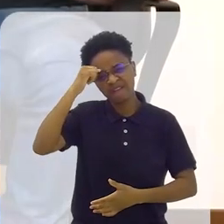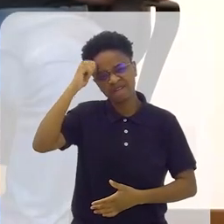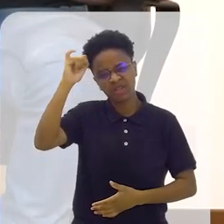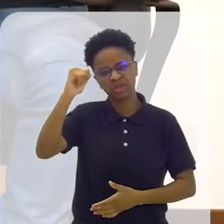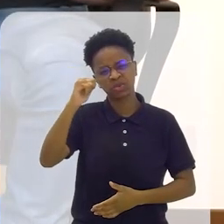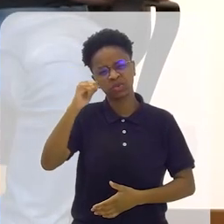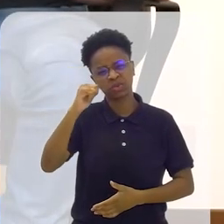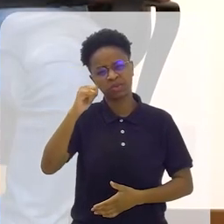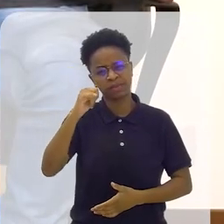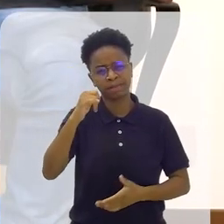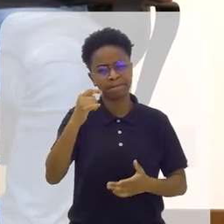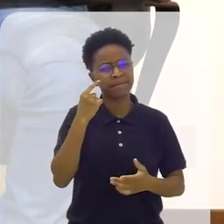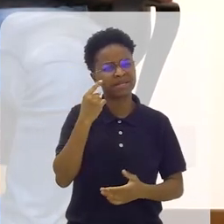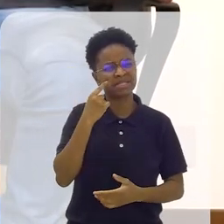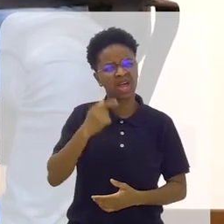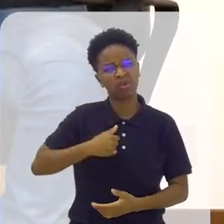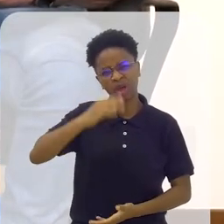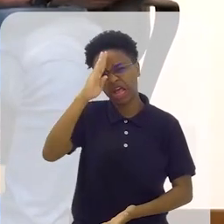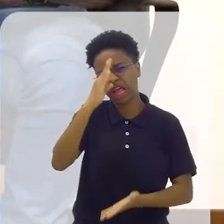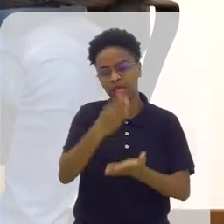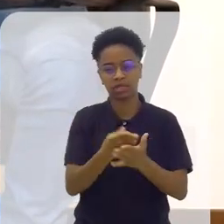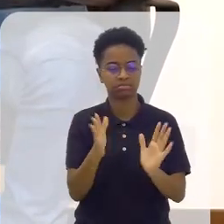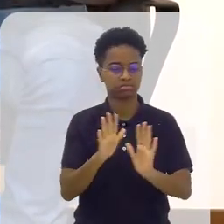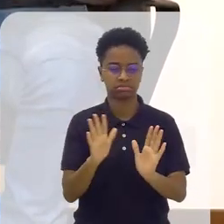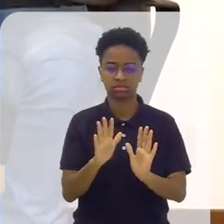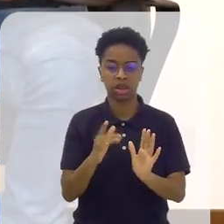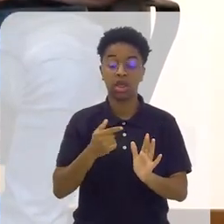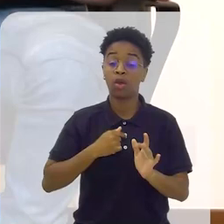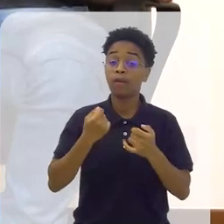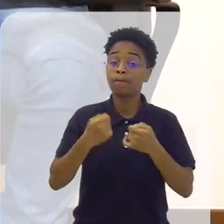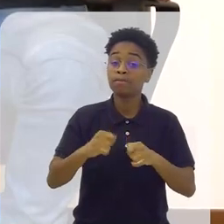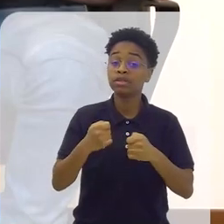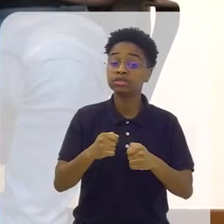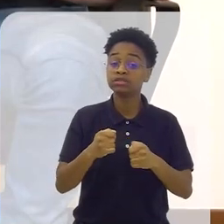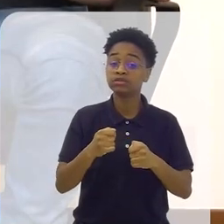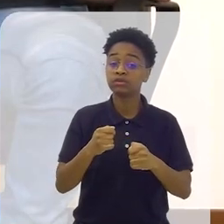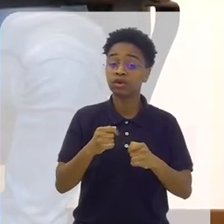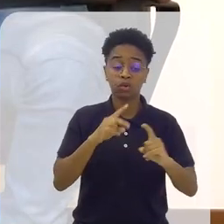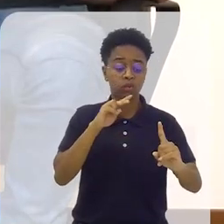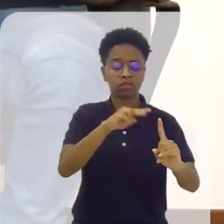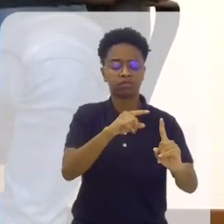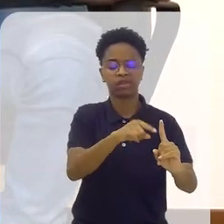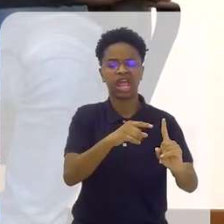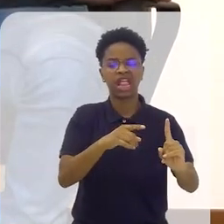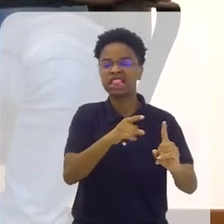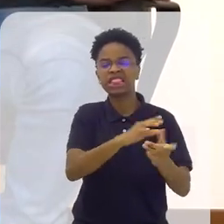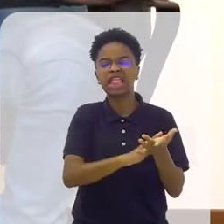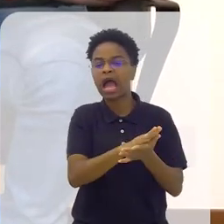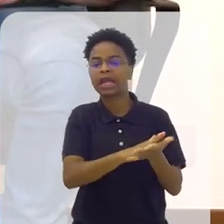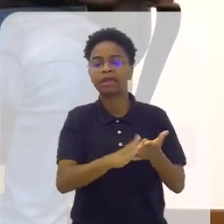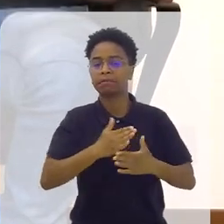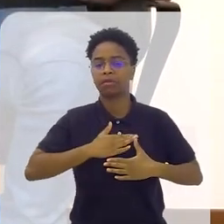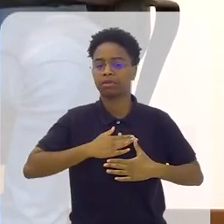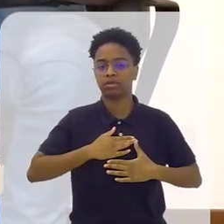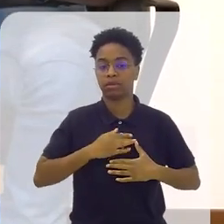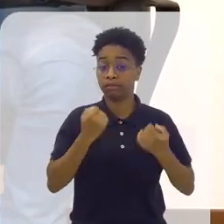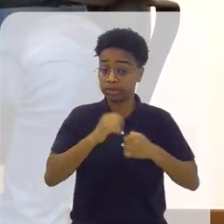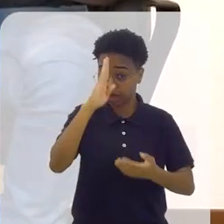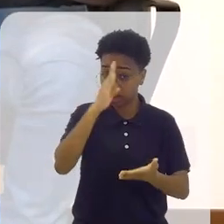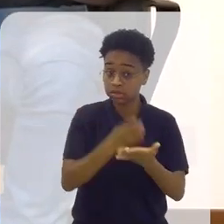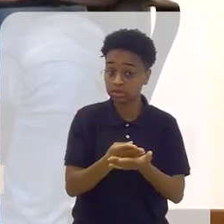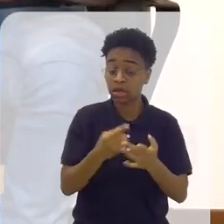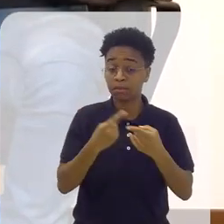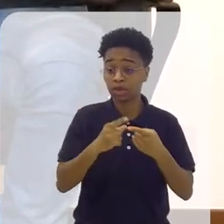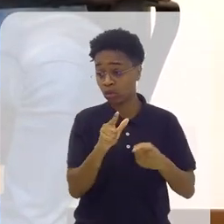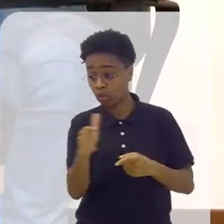eu evito de ficar me ver como uma pessoa que crê, né? Eu tenho que ver, tipo assim, essa pessoa não é nada para mim. Certo. Eu tenho que acreditar